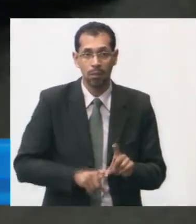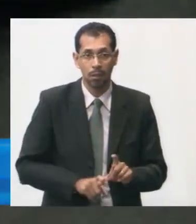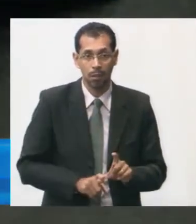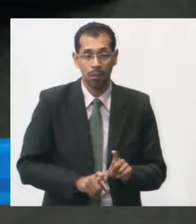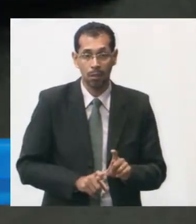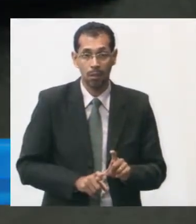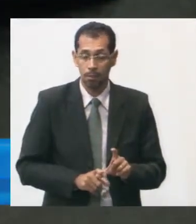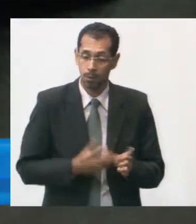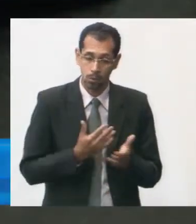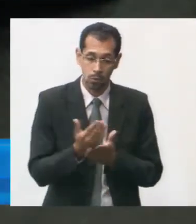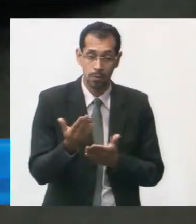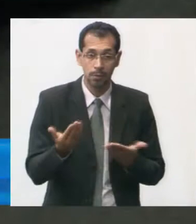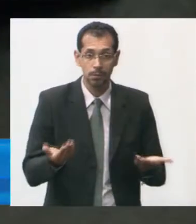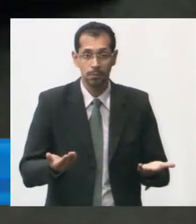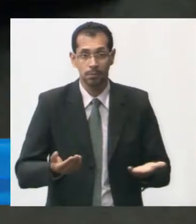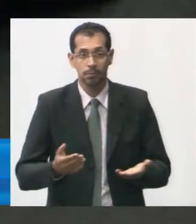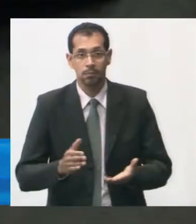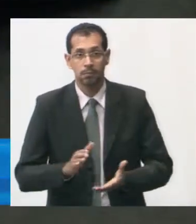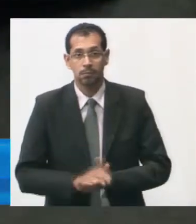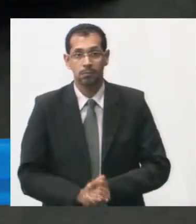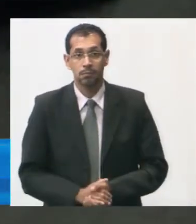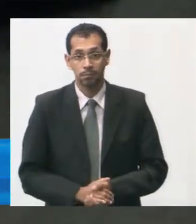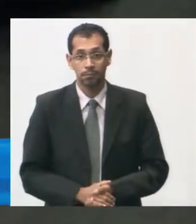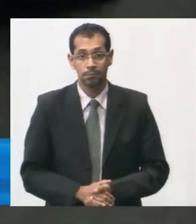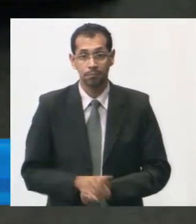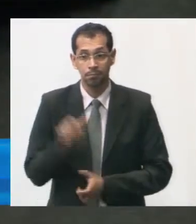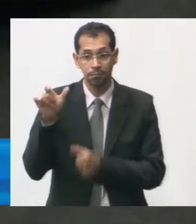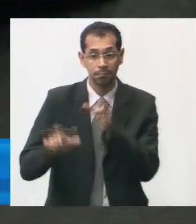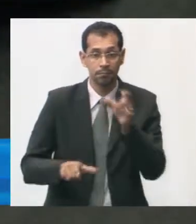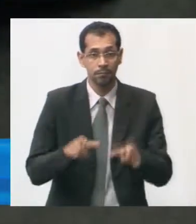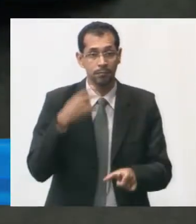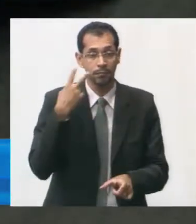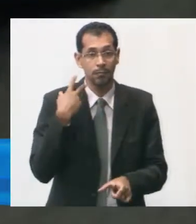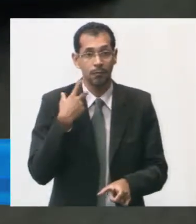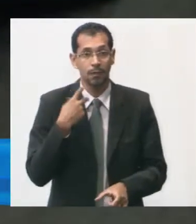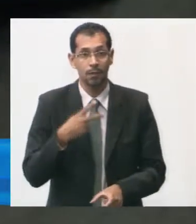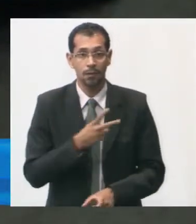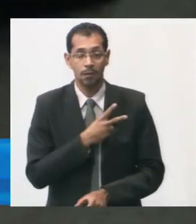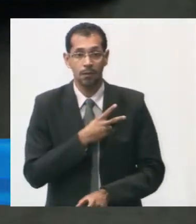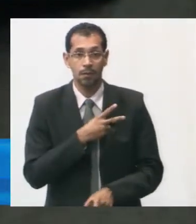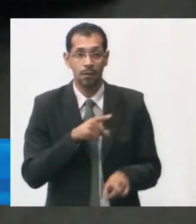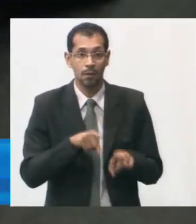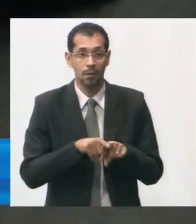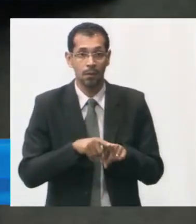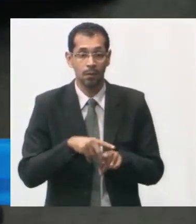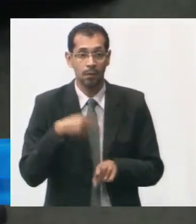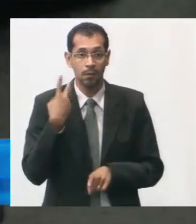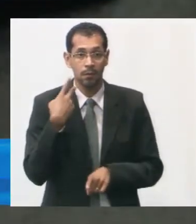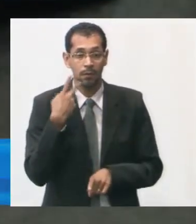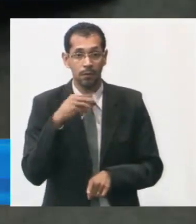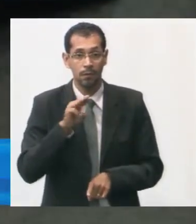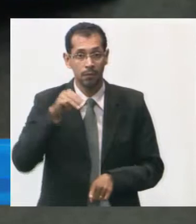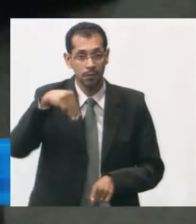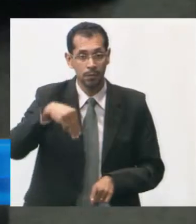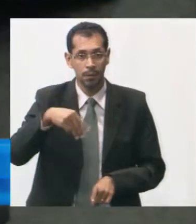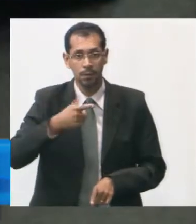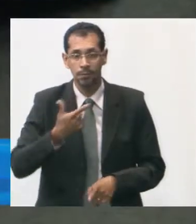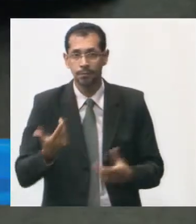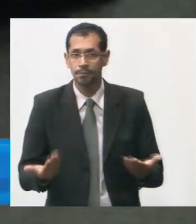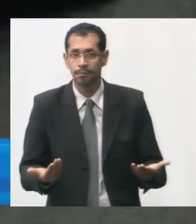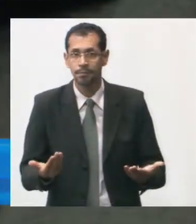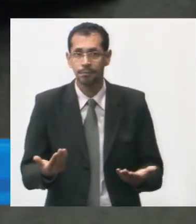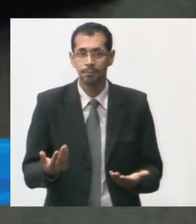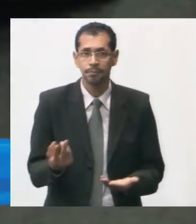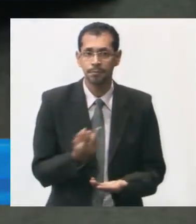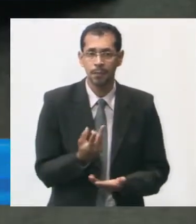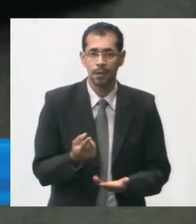Como se dará, vereador Vinícius Simões e vereador Anderson Marinho, o debate acerca desse projeto? Antigamente, mas na gestão do Luciano,